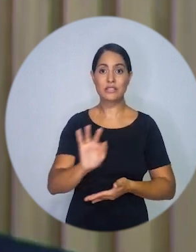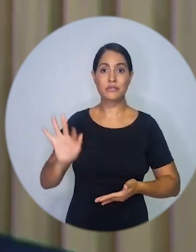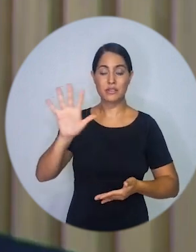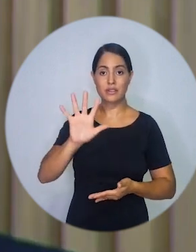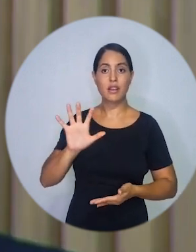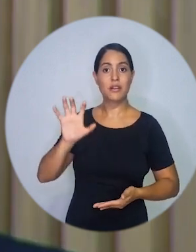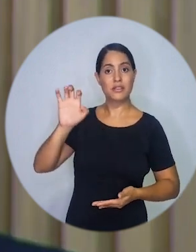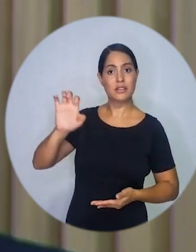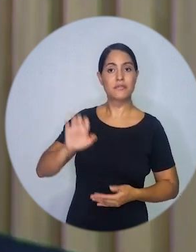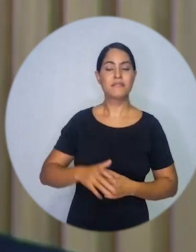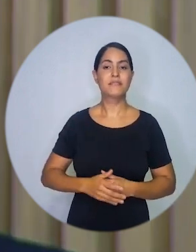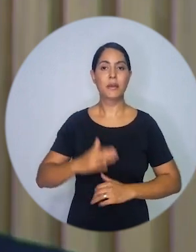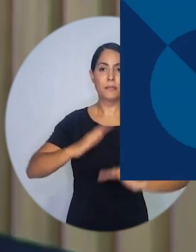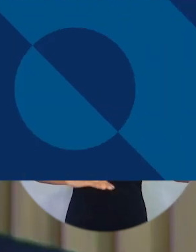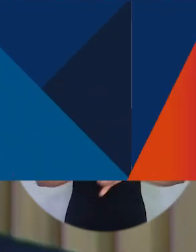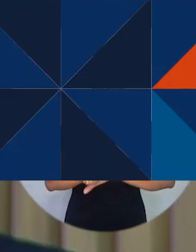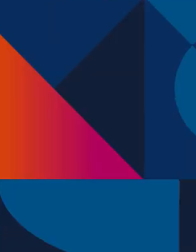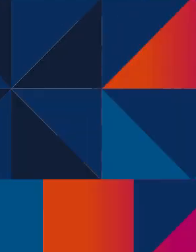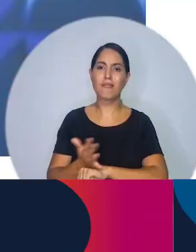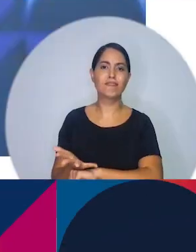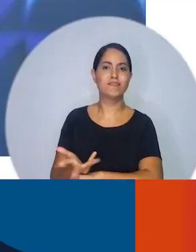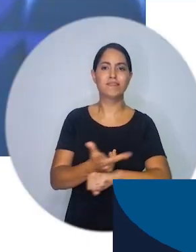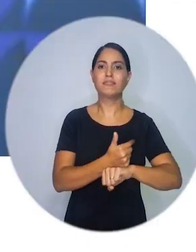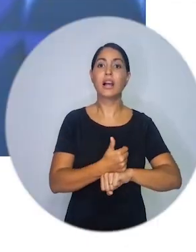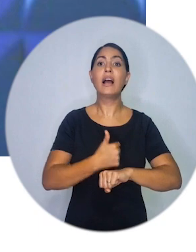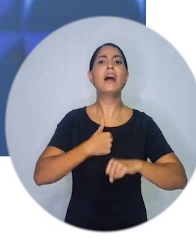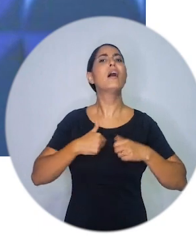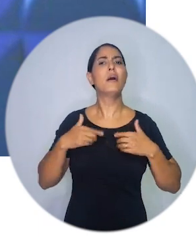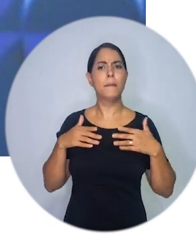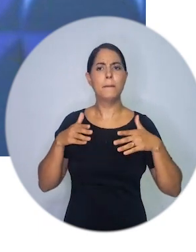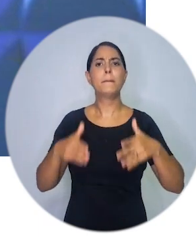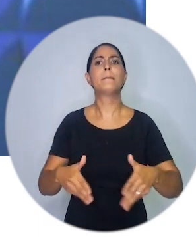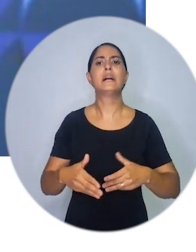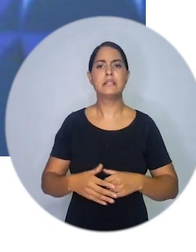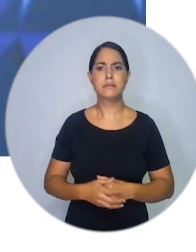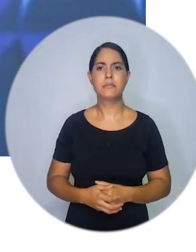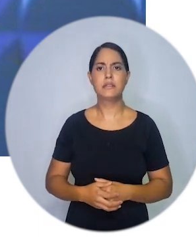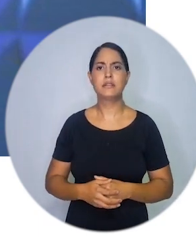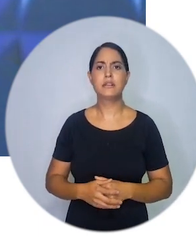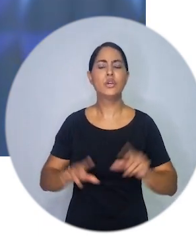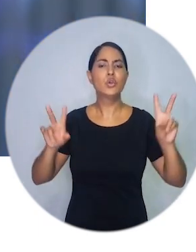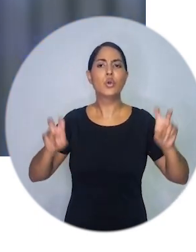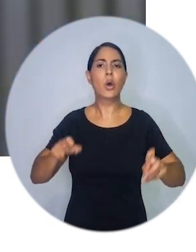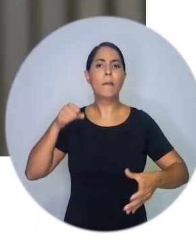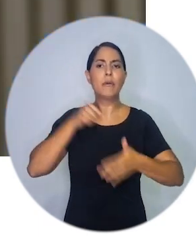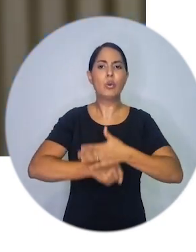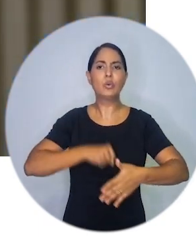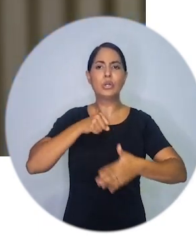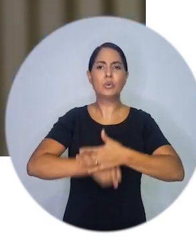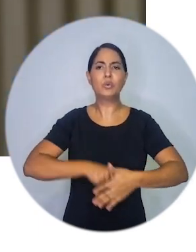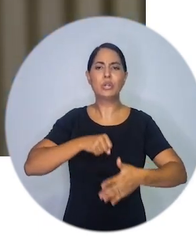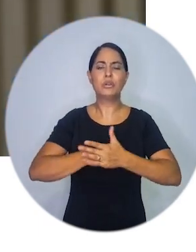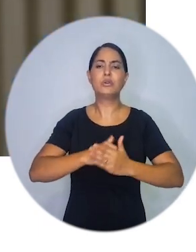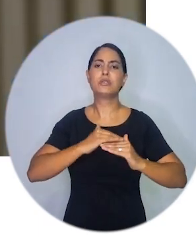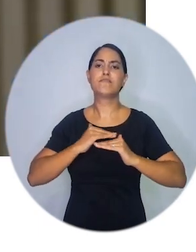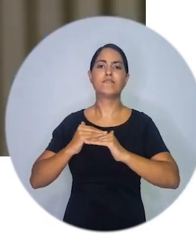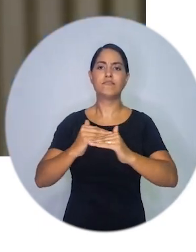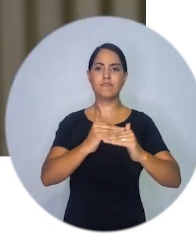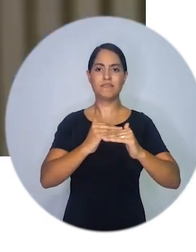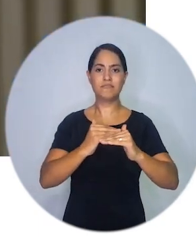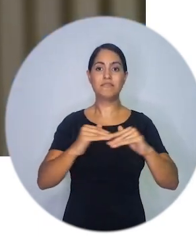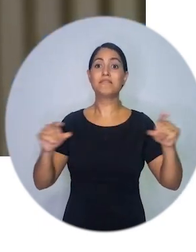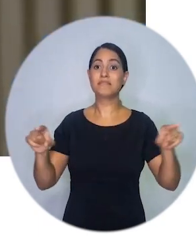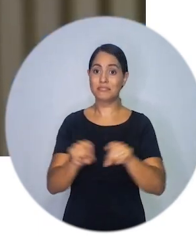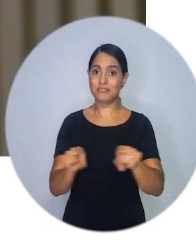contribuir muito para o fortalecimento da nossa profissão. Participei ativamente da luta pela paridade